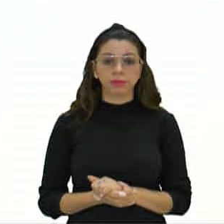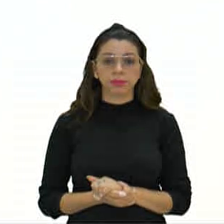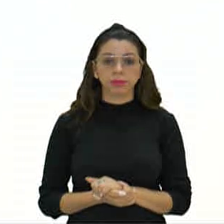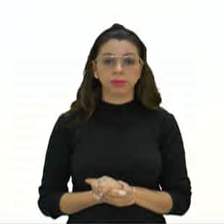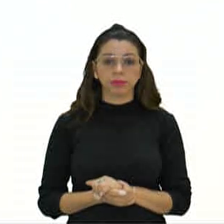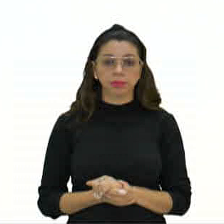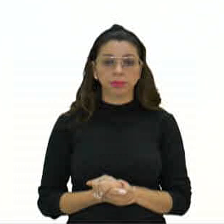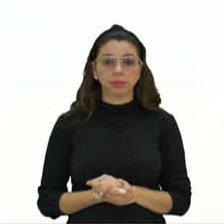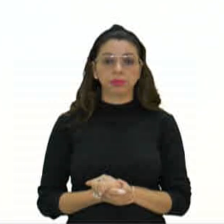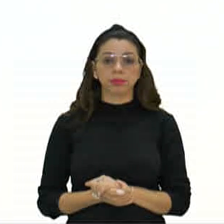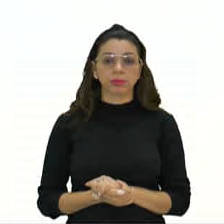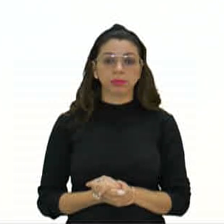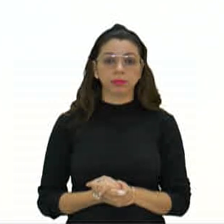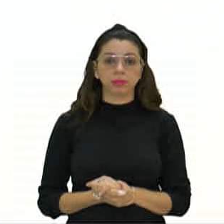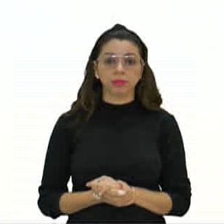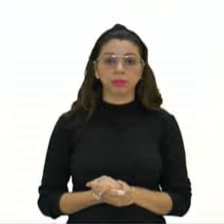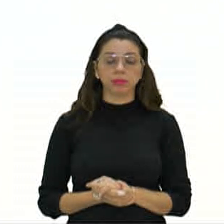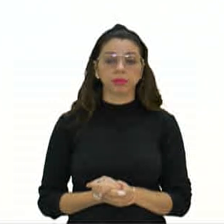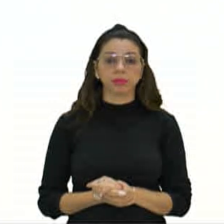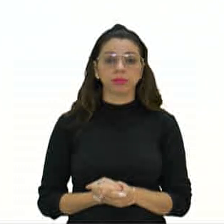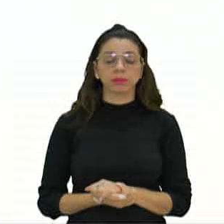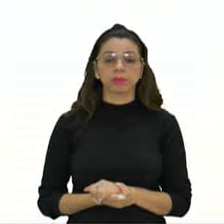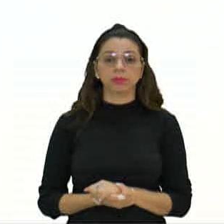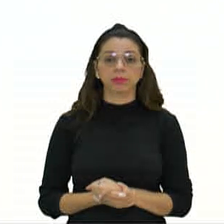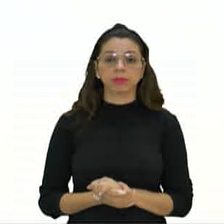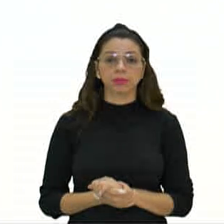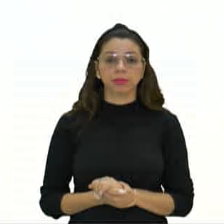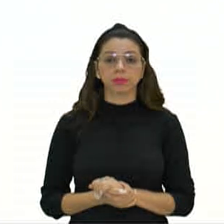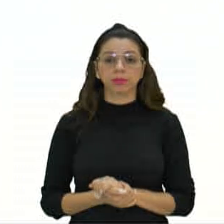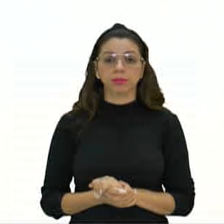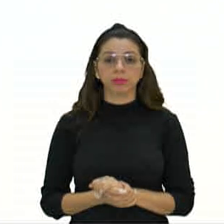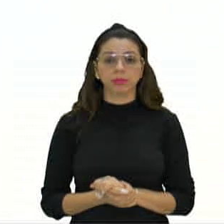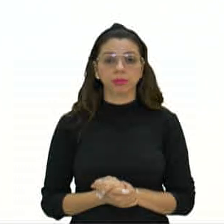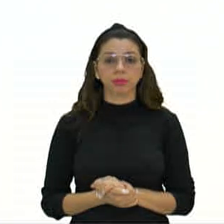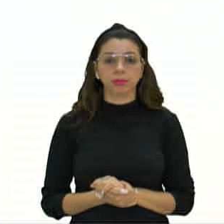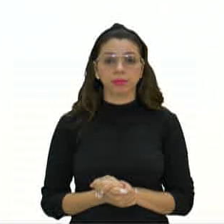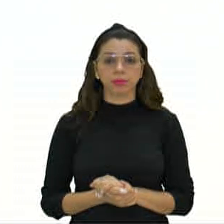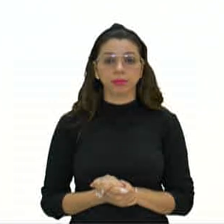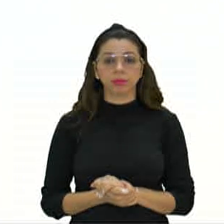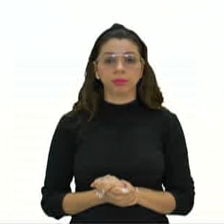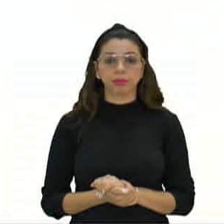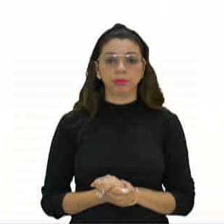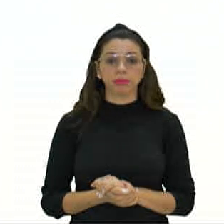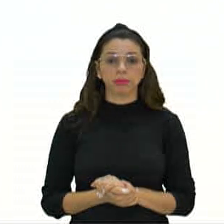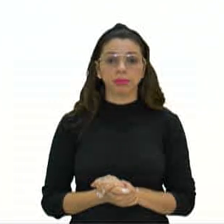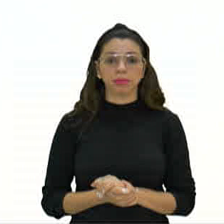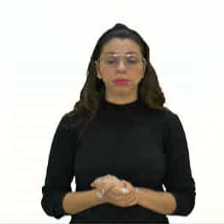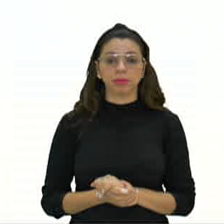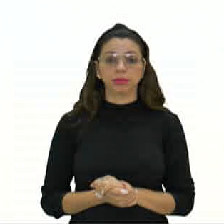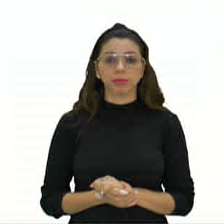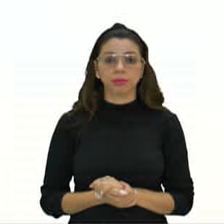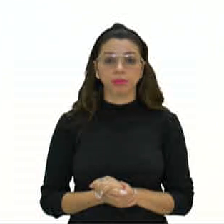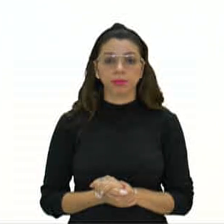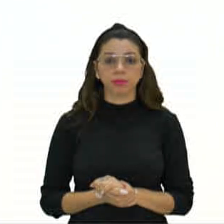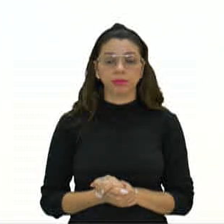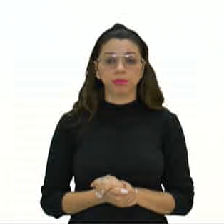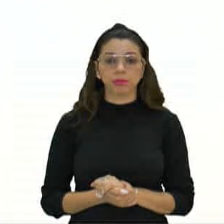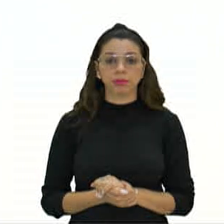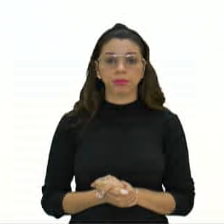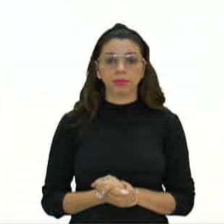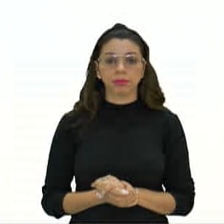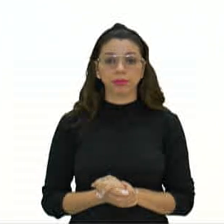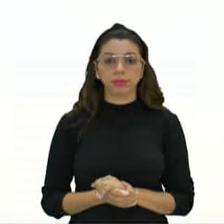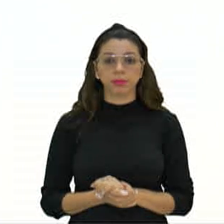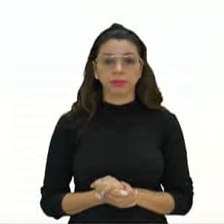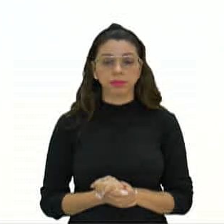the tortuous Caminho do Ouro, which connected Rio de Janeiro to Minas Gerais. The emperor stayed